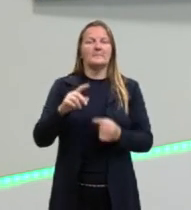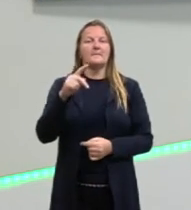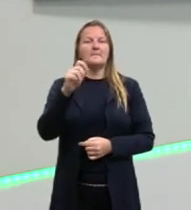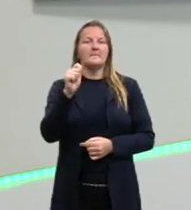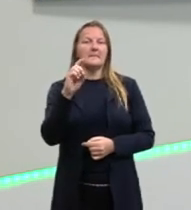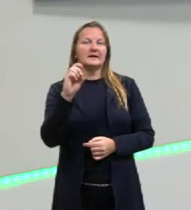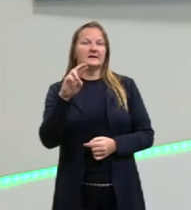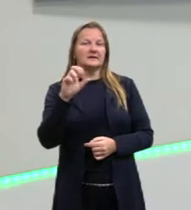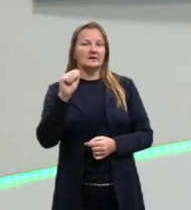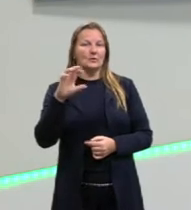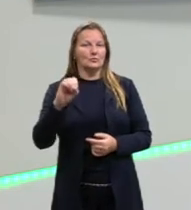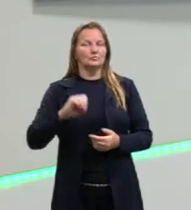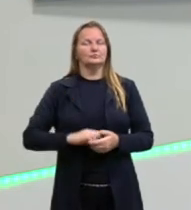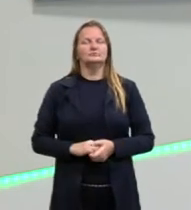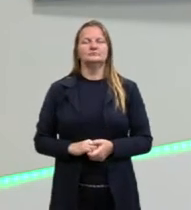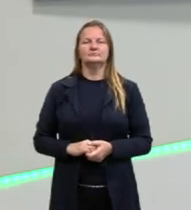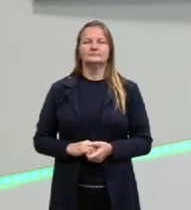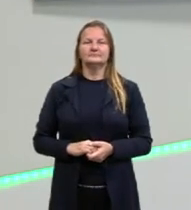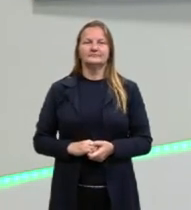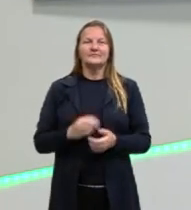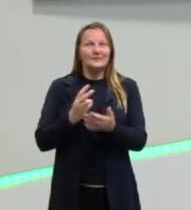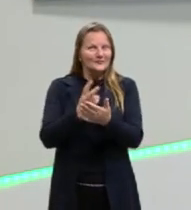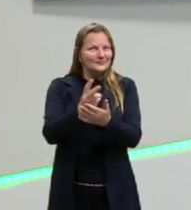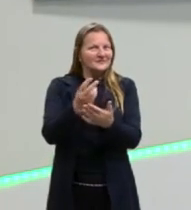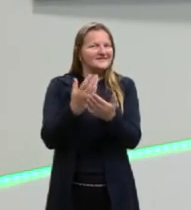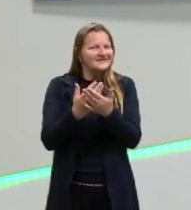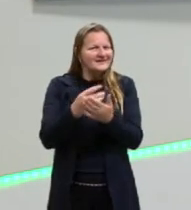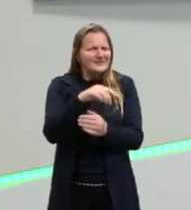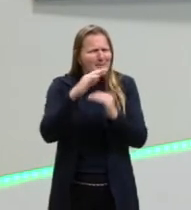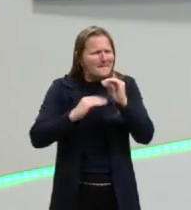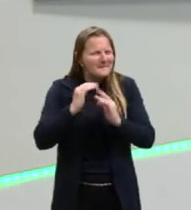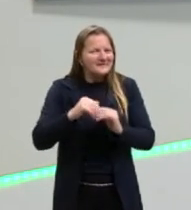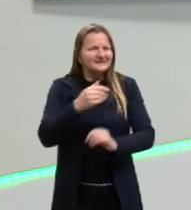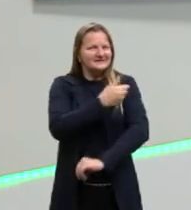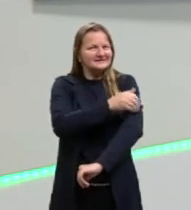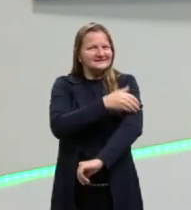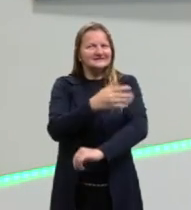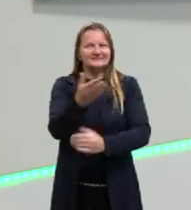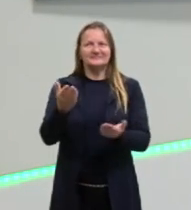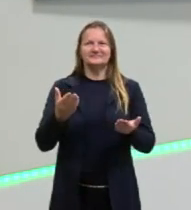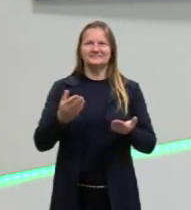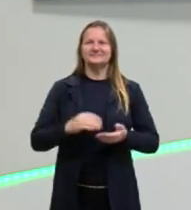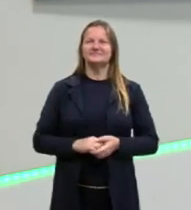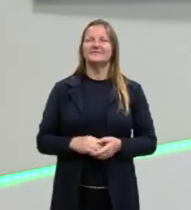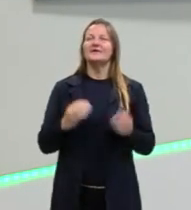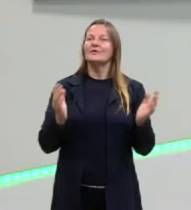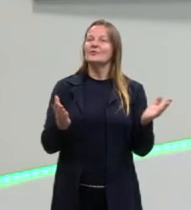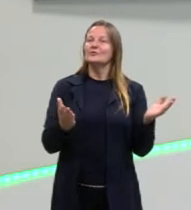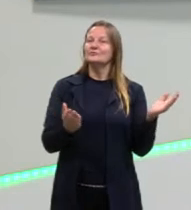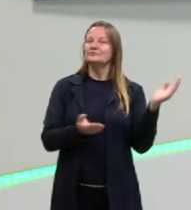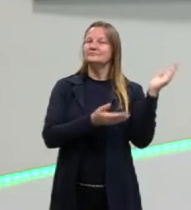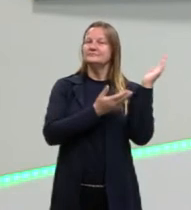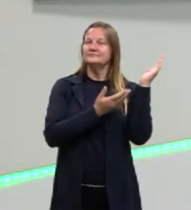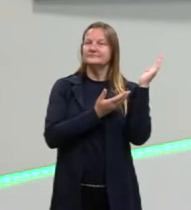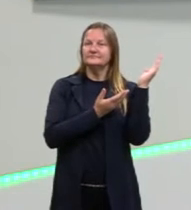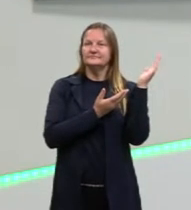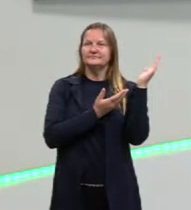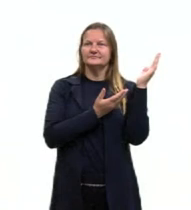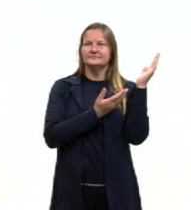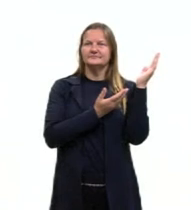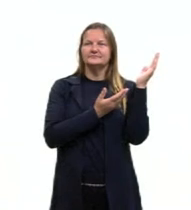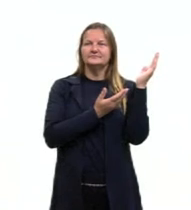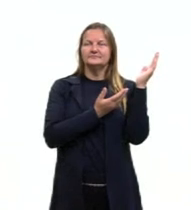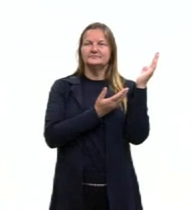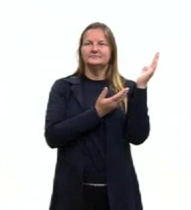muito importante isso para a gente dar continuidade aí e praticar um pouco então nós vamos lá vamos iniciar a